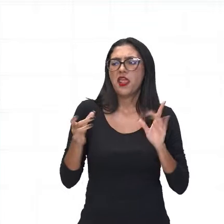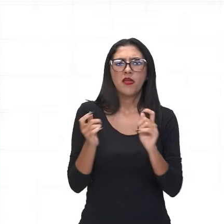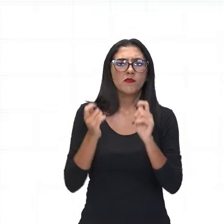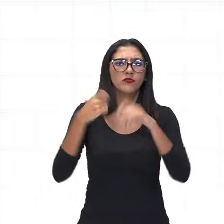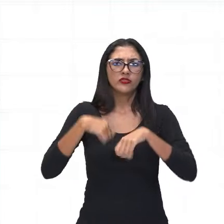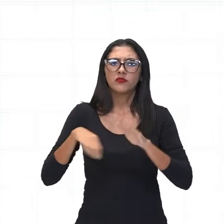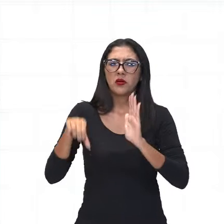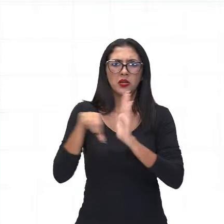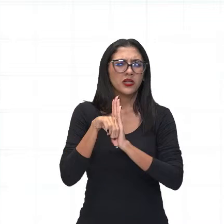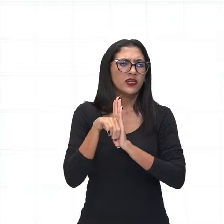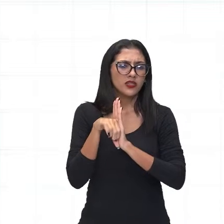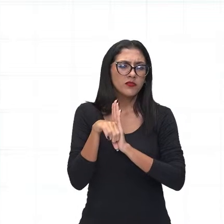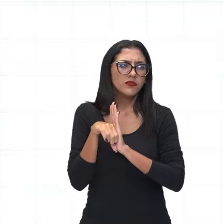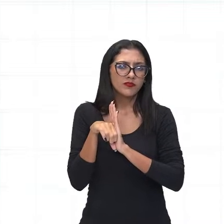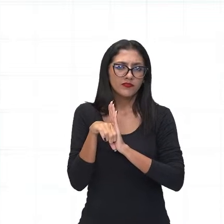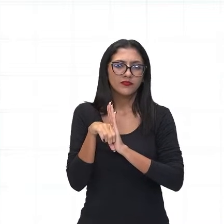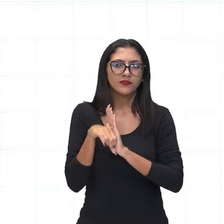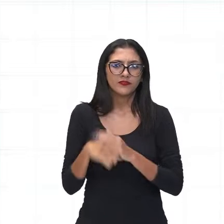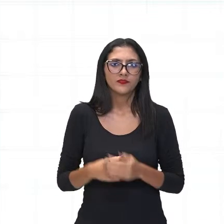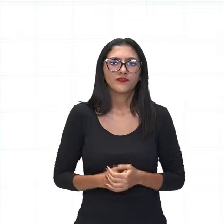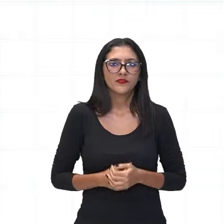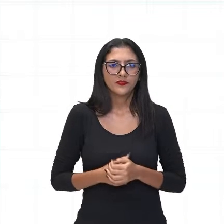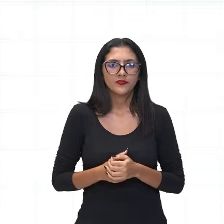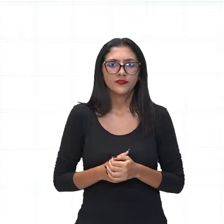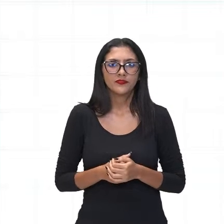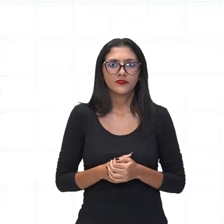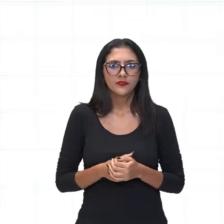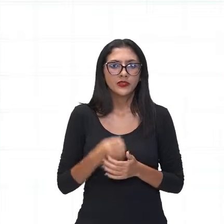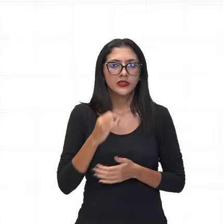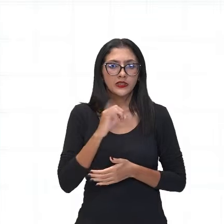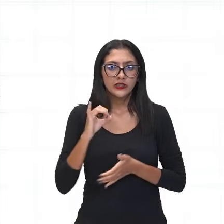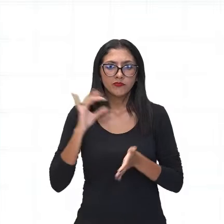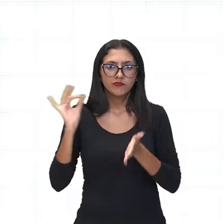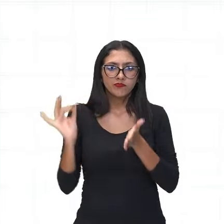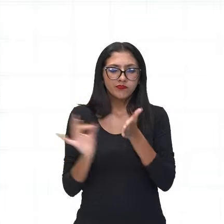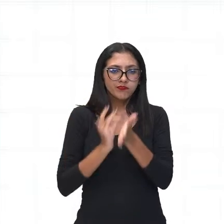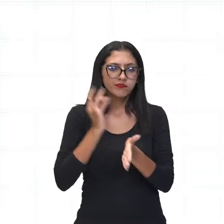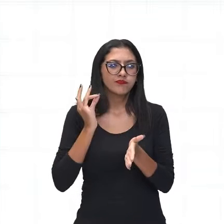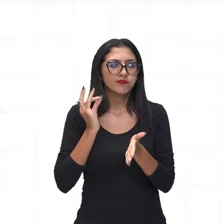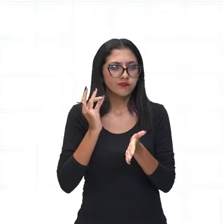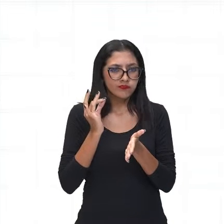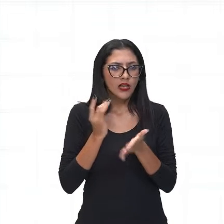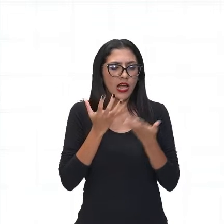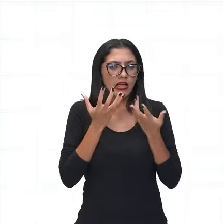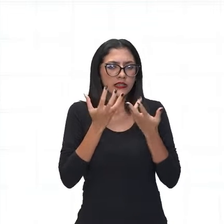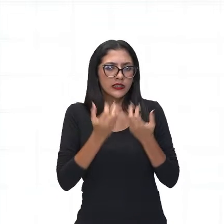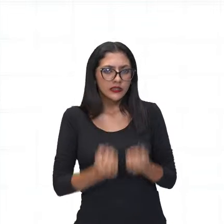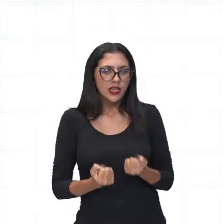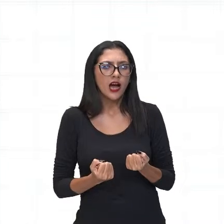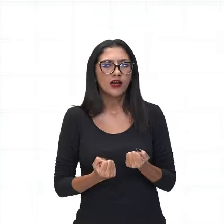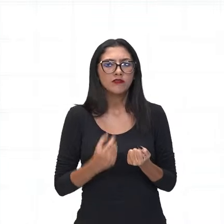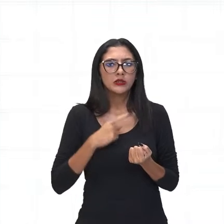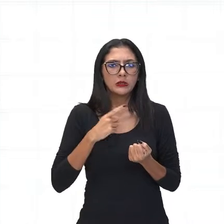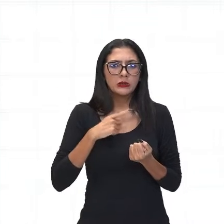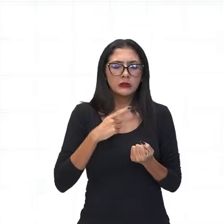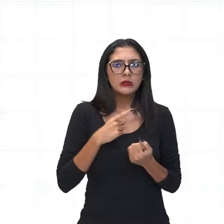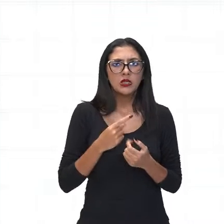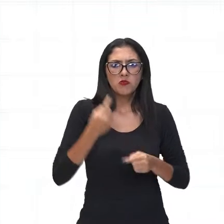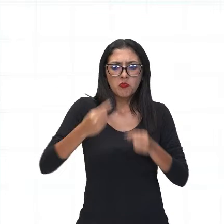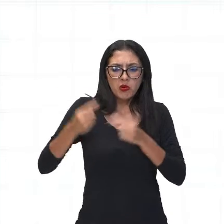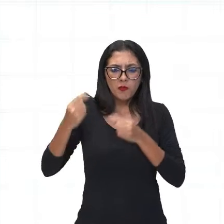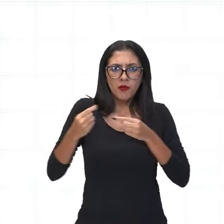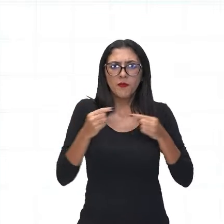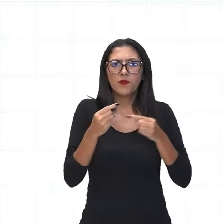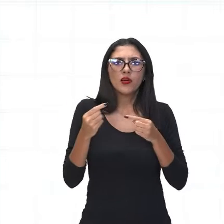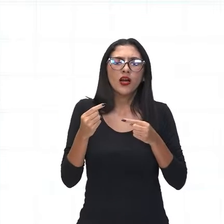mesmo, deve ser abolida. A aprovação da ementa é providência que se impõe se queremos ter em